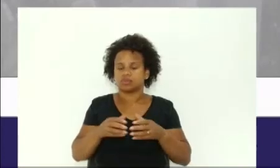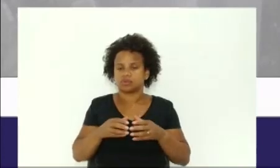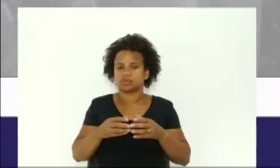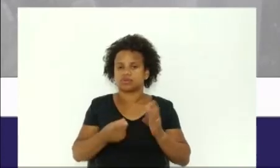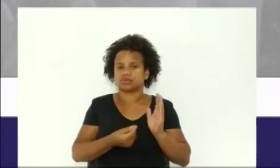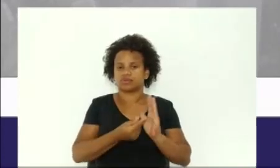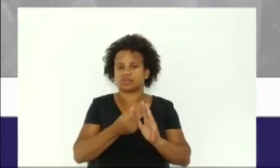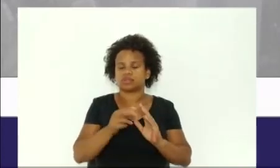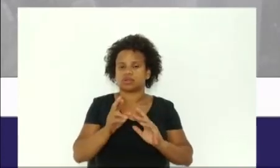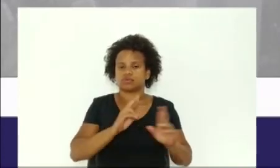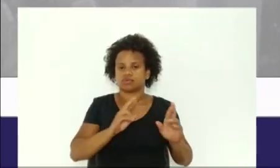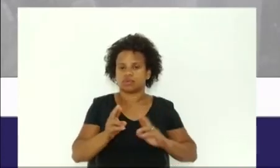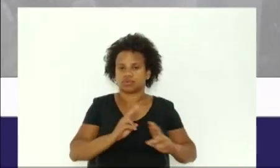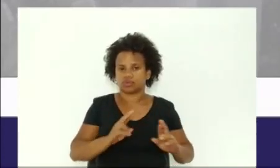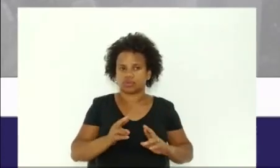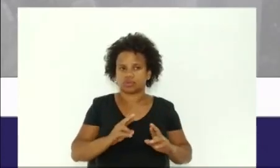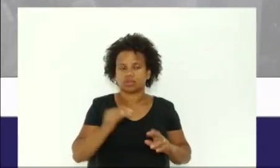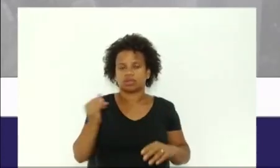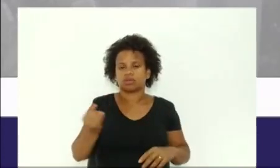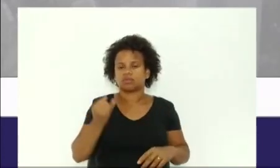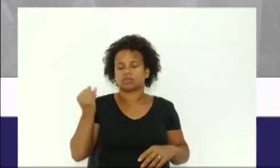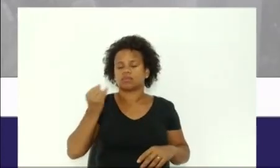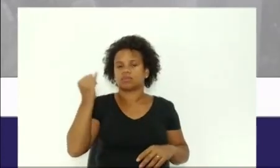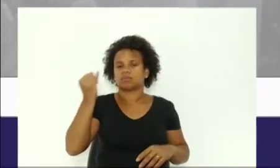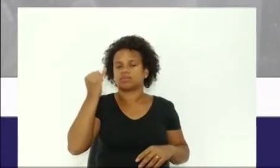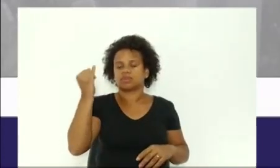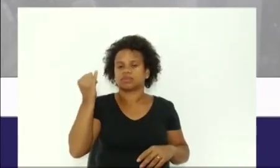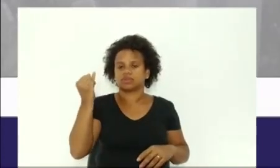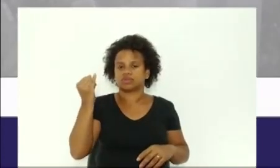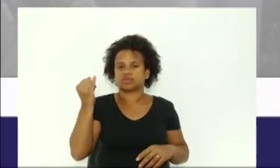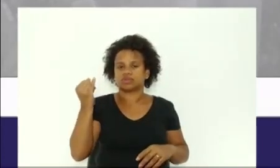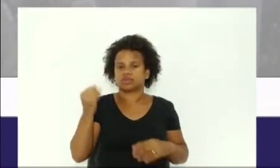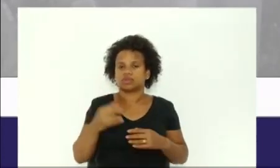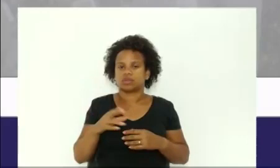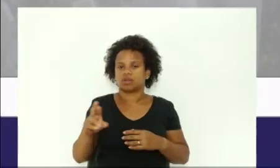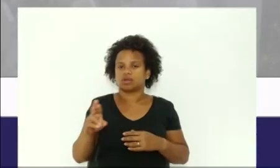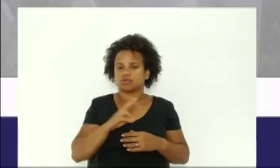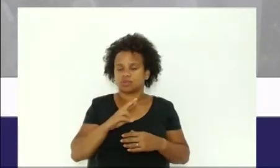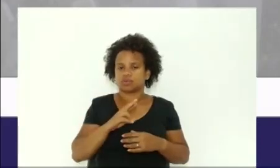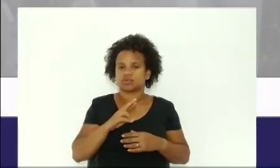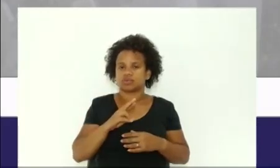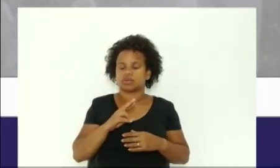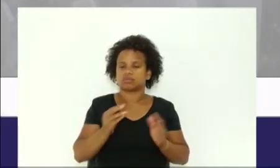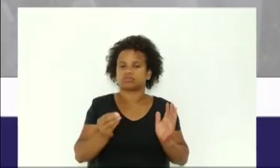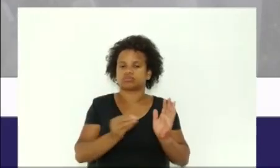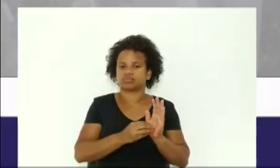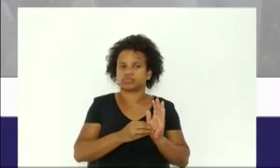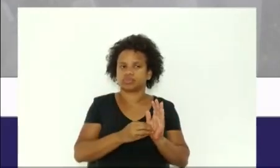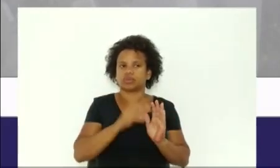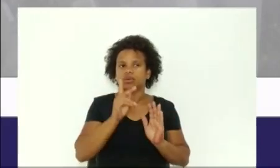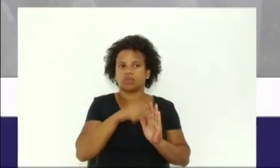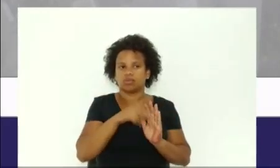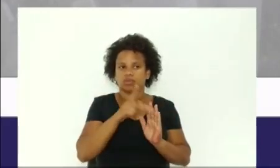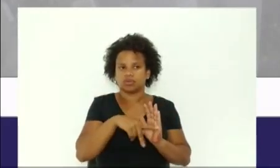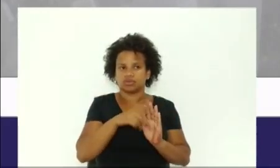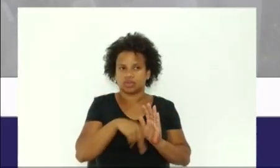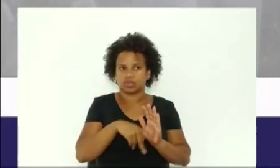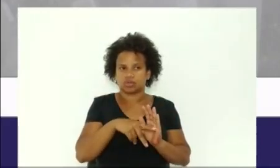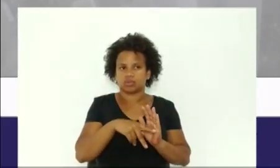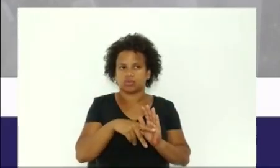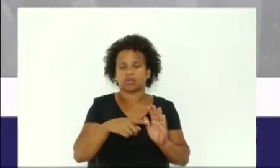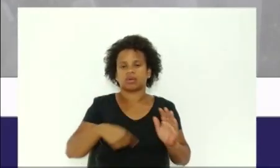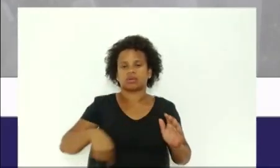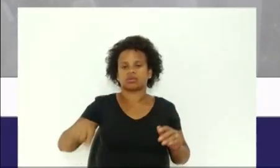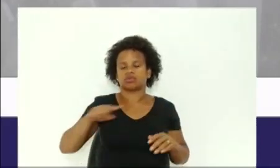respostas, seria importante, então, que essa resposta constasse no projeto para que nós, vereadores,